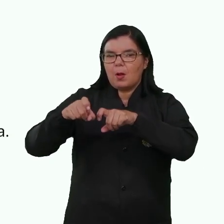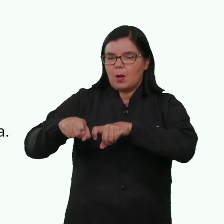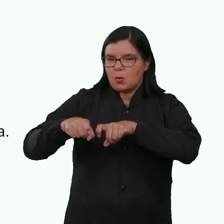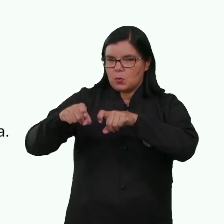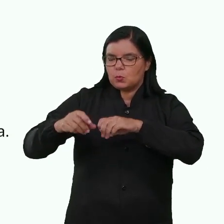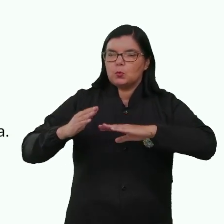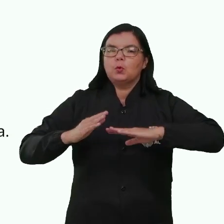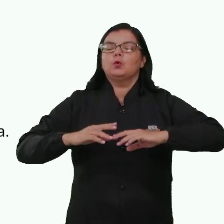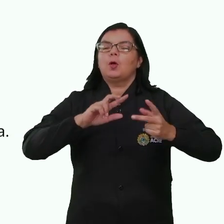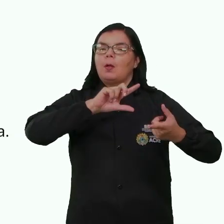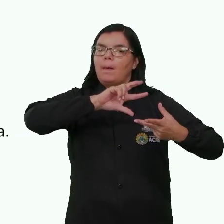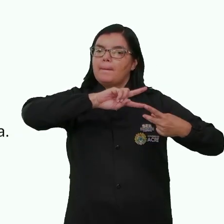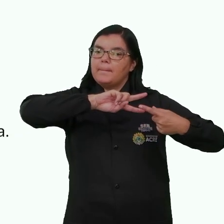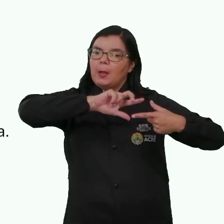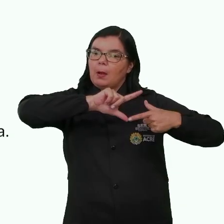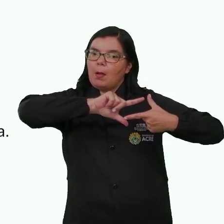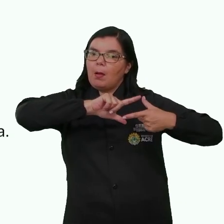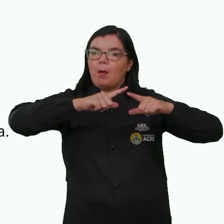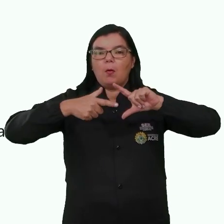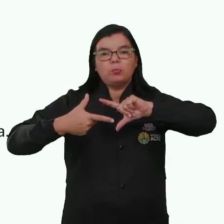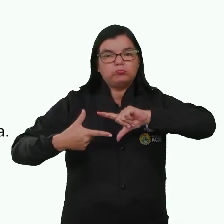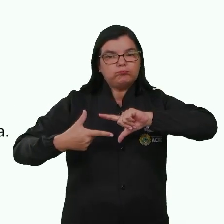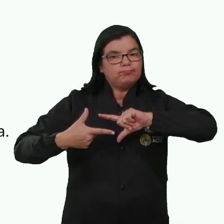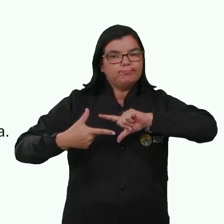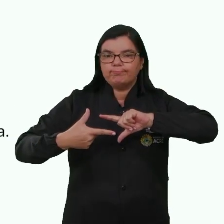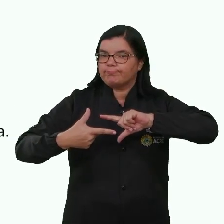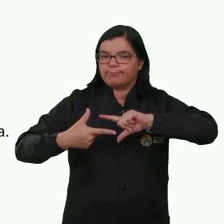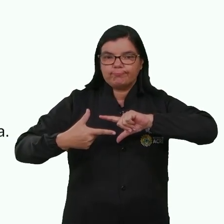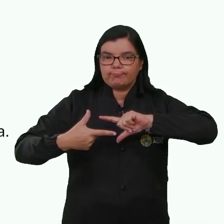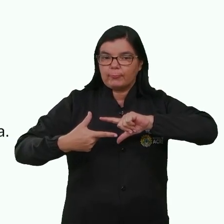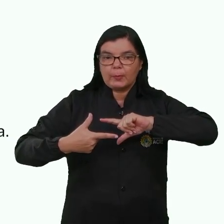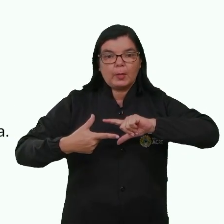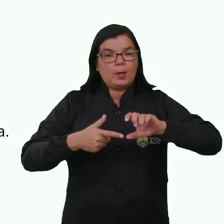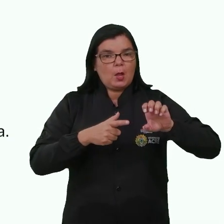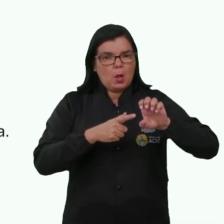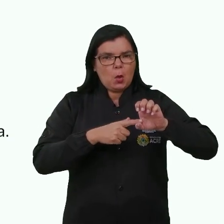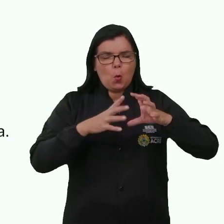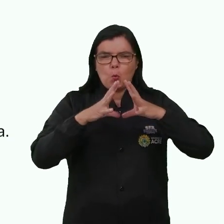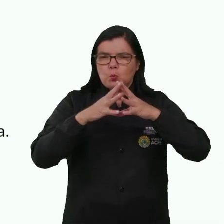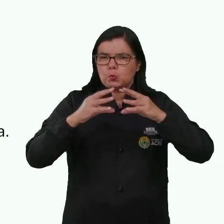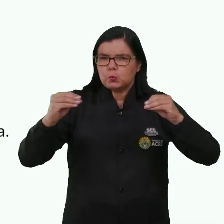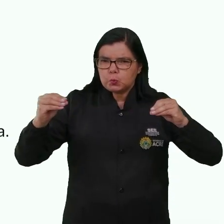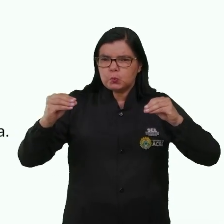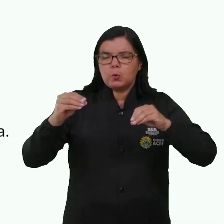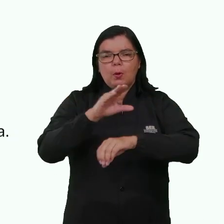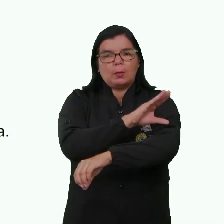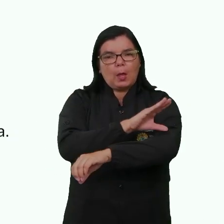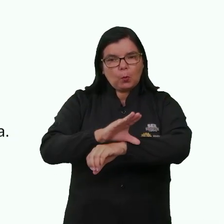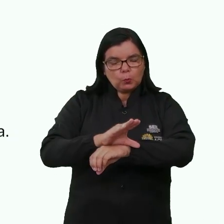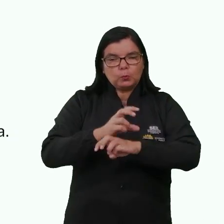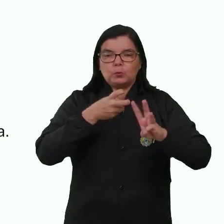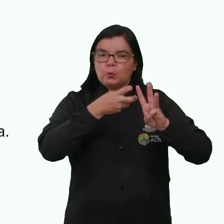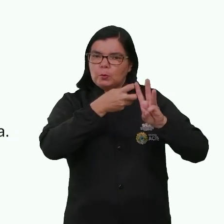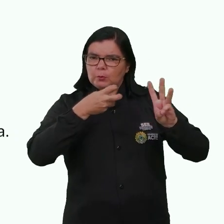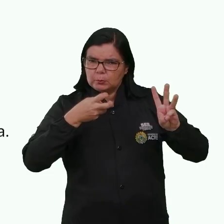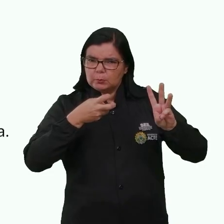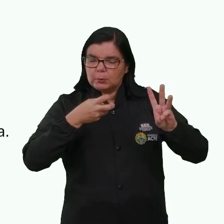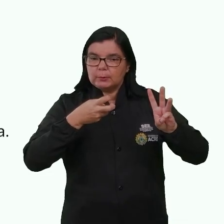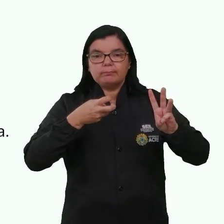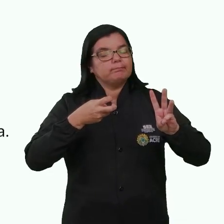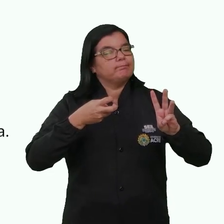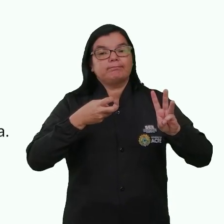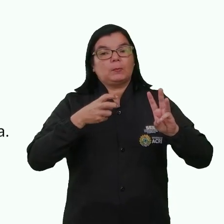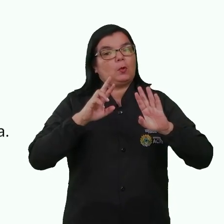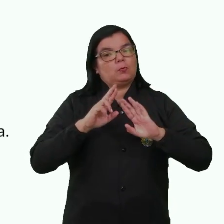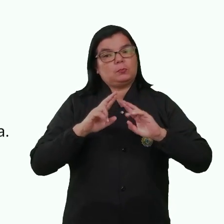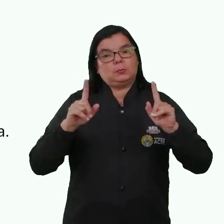solo pela agricultura moderna? Não. A alternativa E, o desaparecimento da cultura indígena? Não,